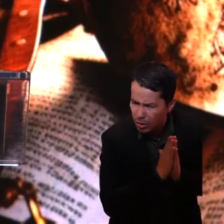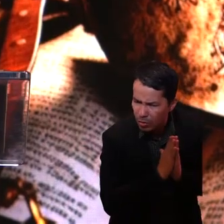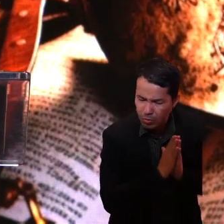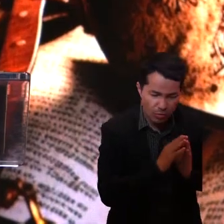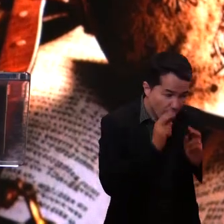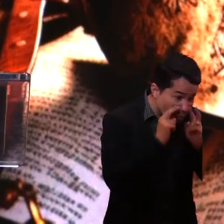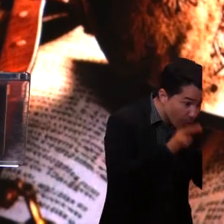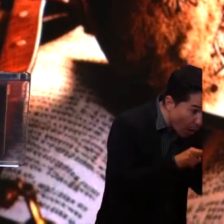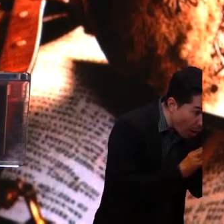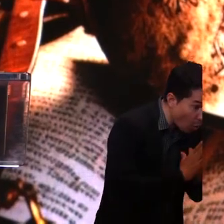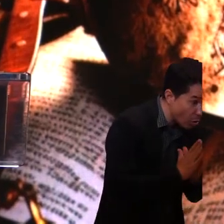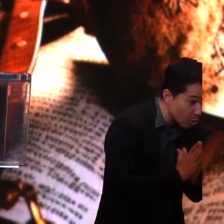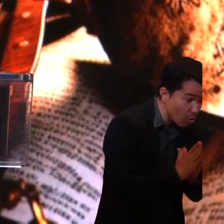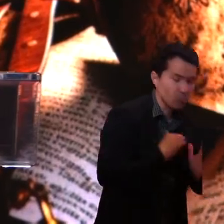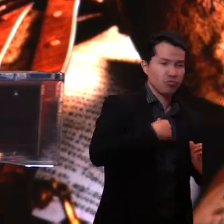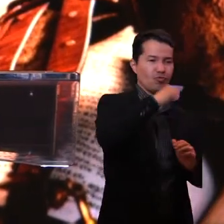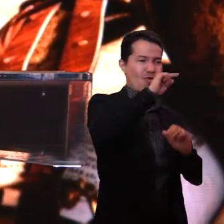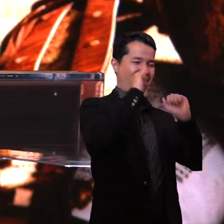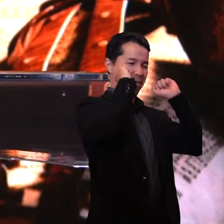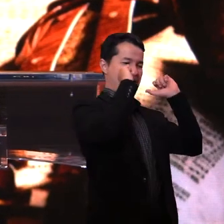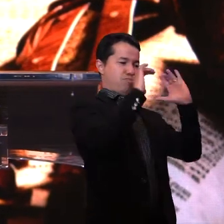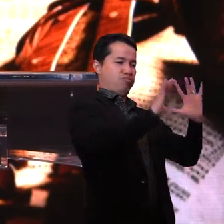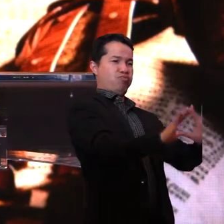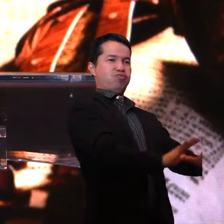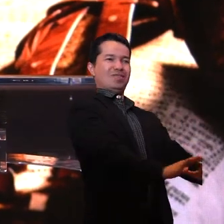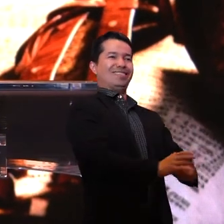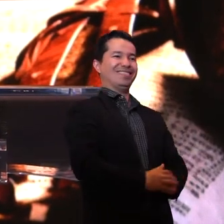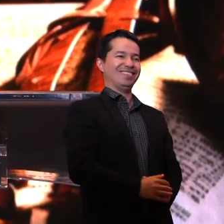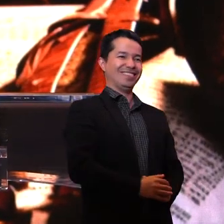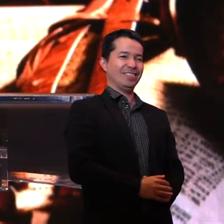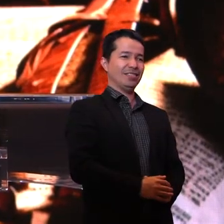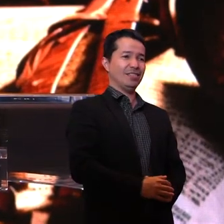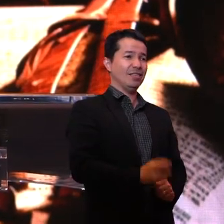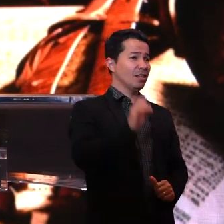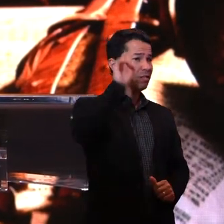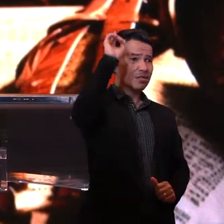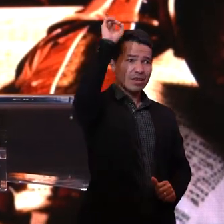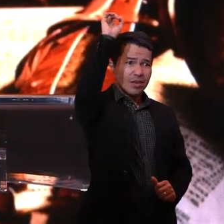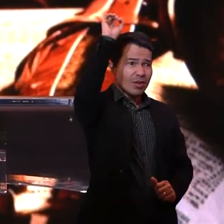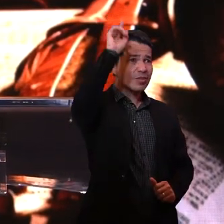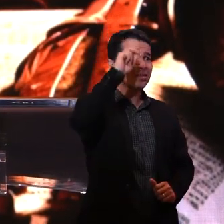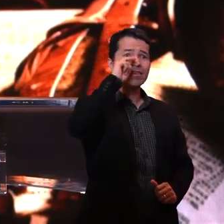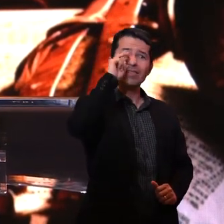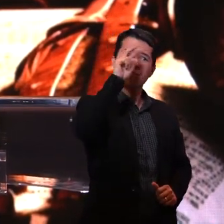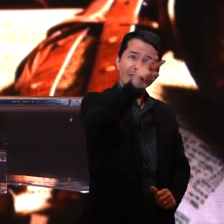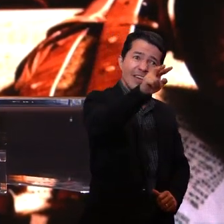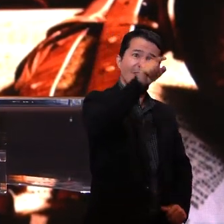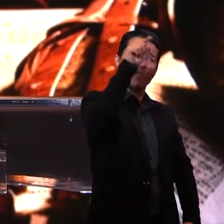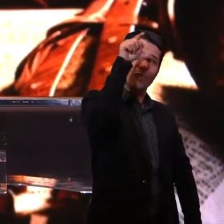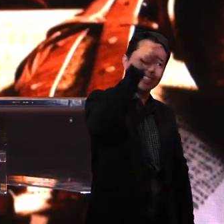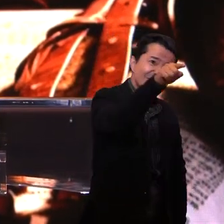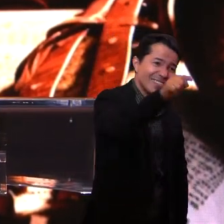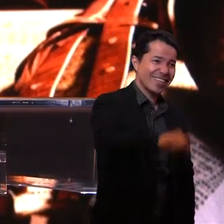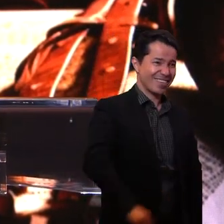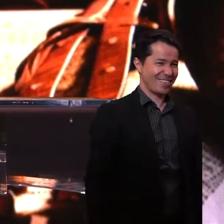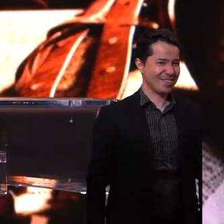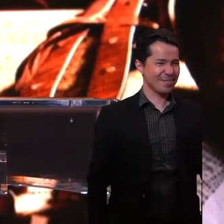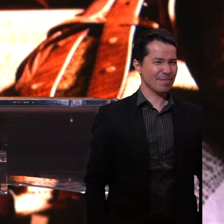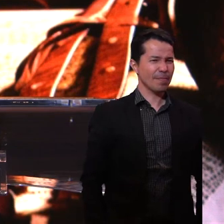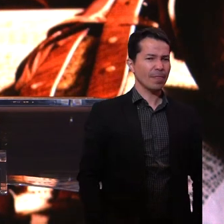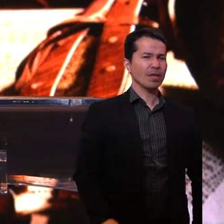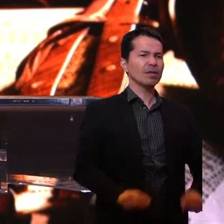sei se você já teve a sensação de orar e a sua oração não passa do teto. Já teve essa impressão? Deus não